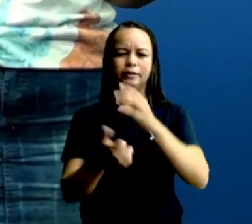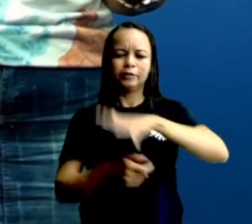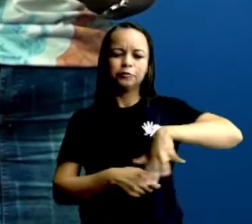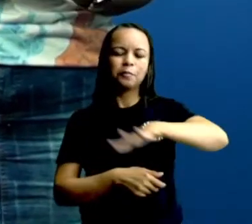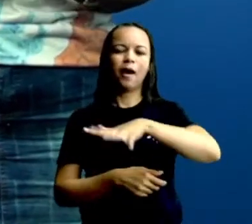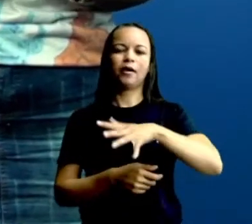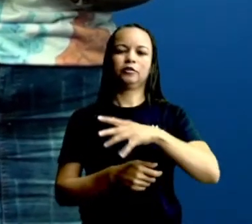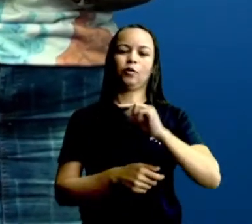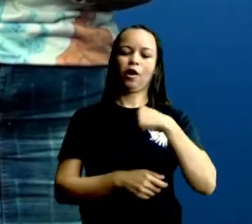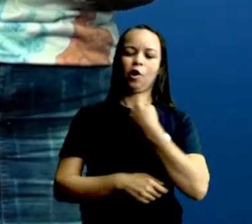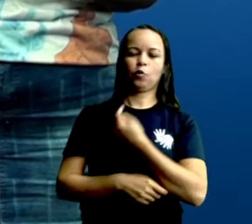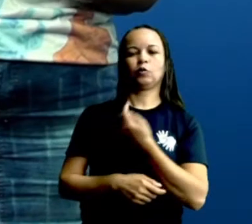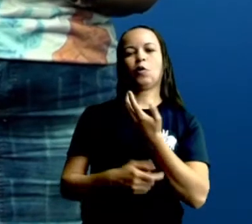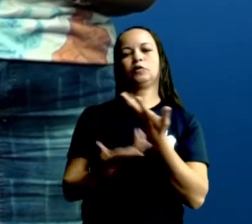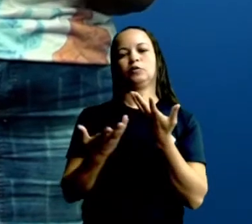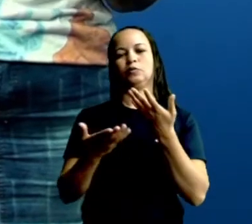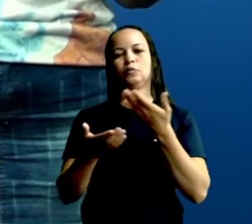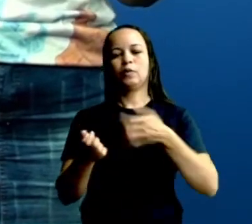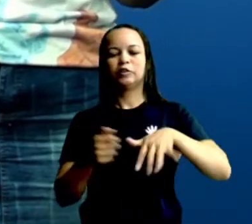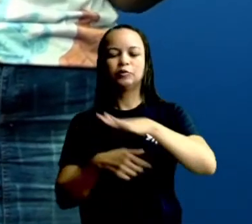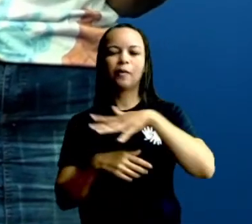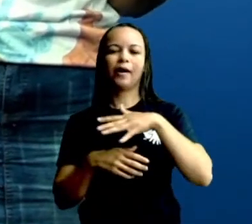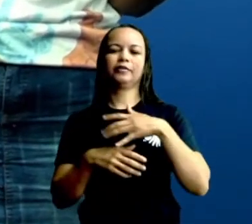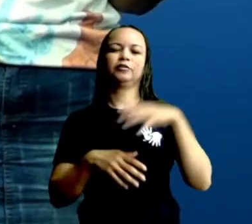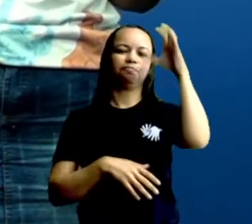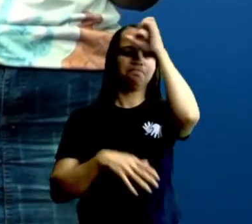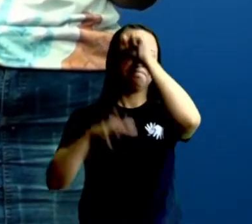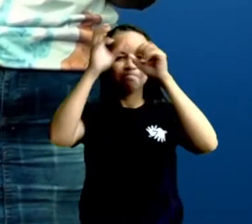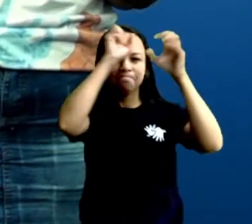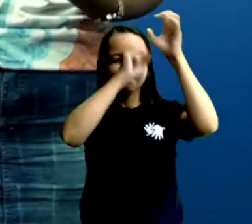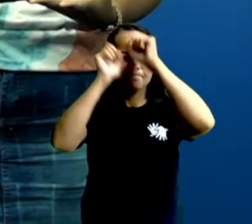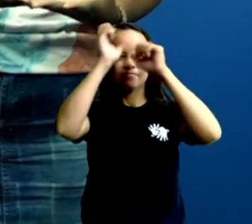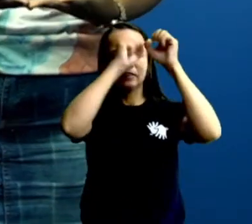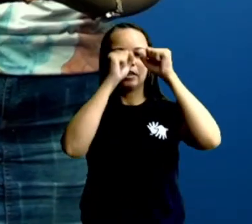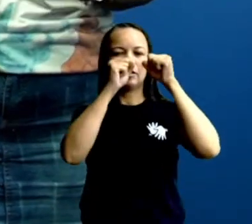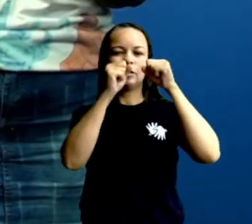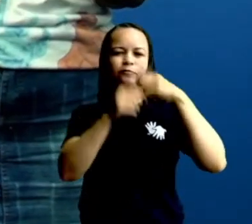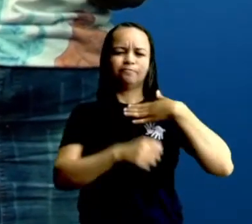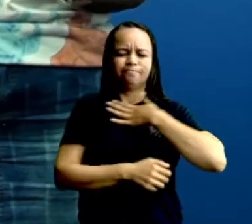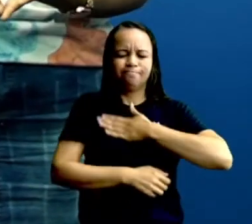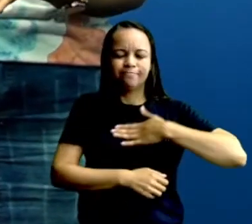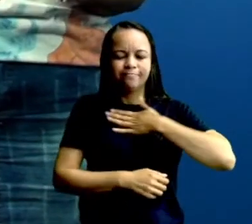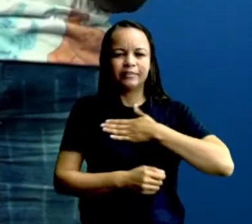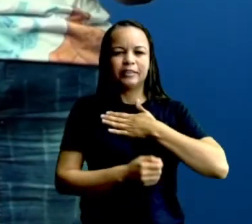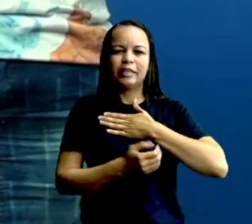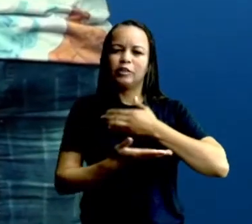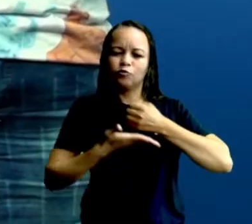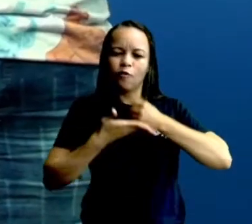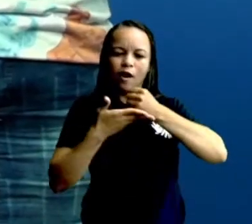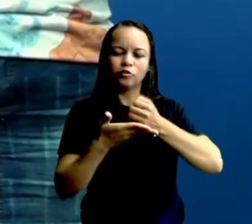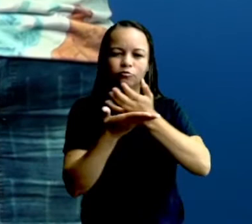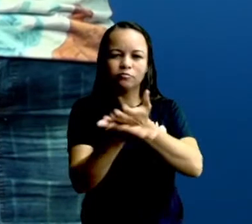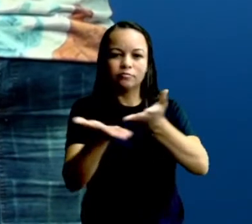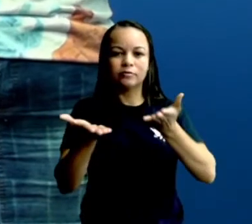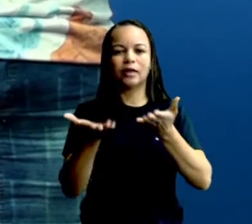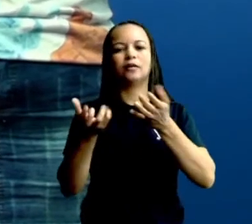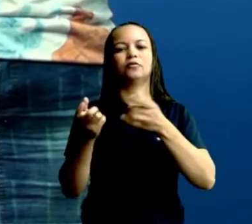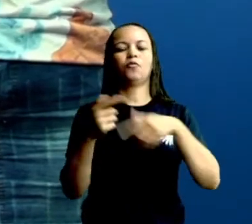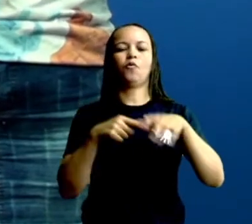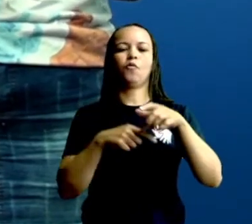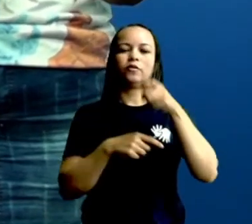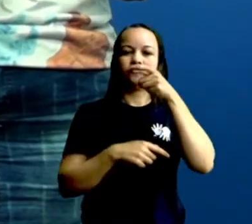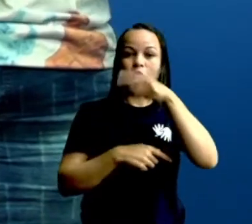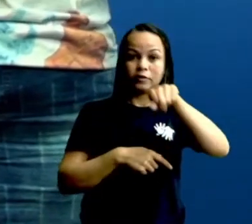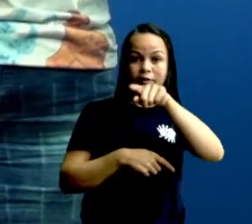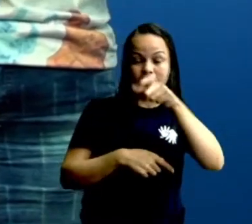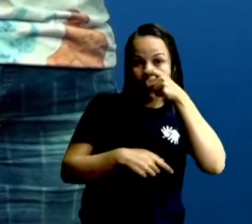é o nosso espaço de aprendizagem. Eu desejo contribuir com o teu conhecimento e você ficar ligadinho aqui